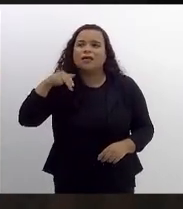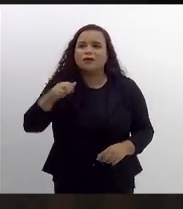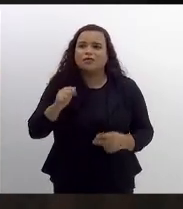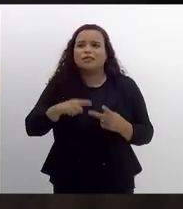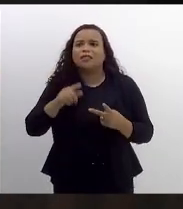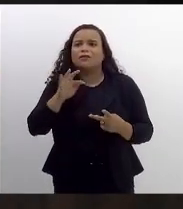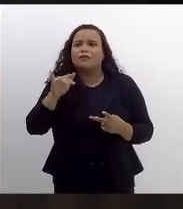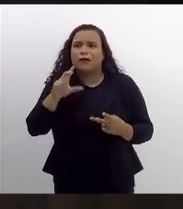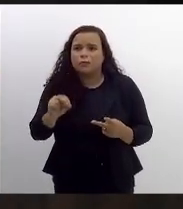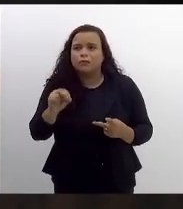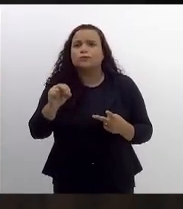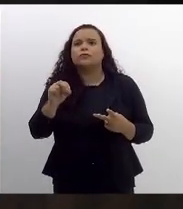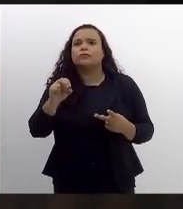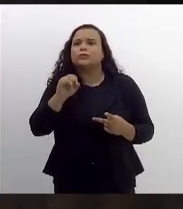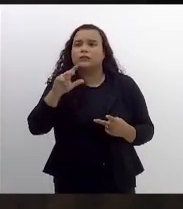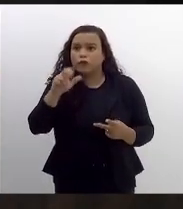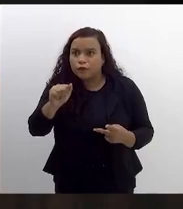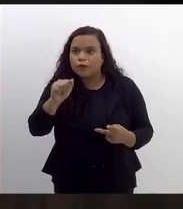Fábio Silva deputado